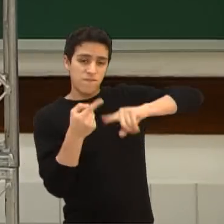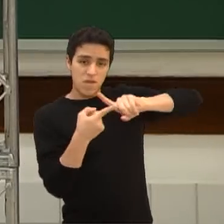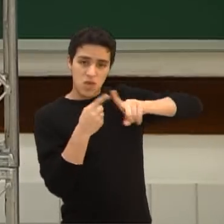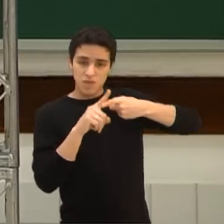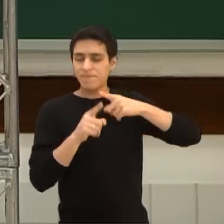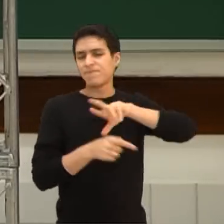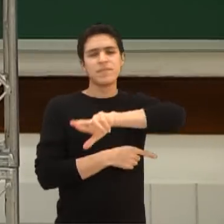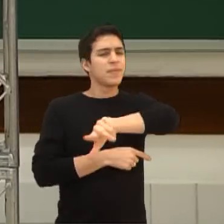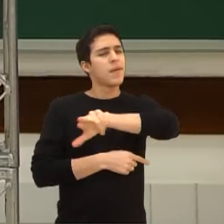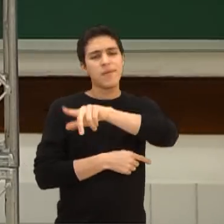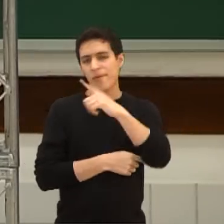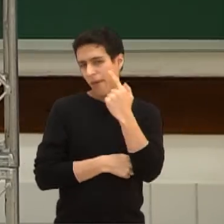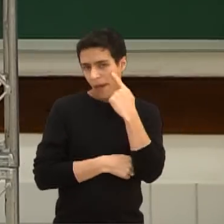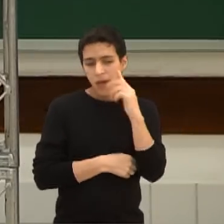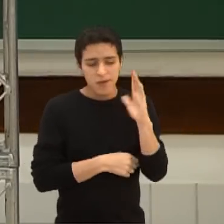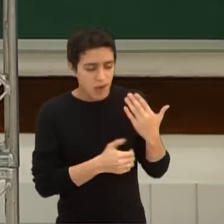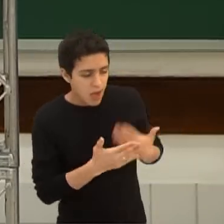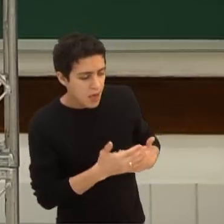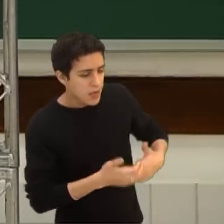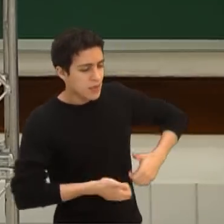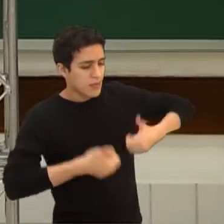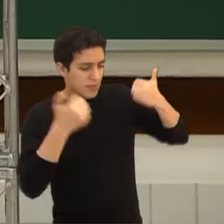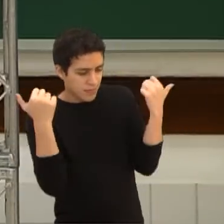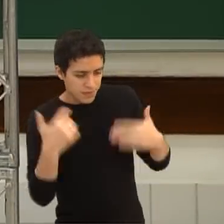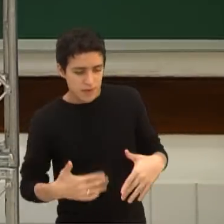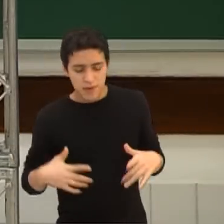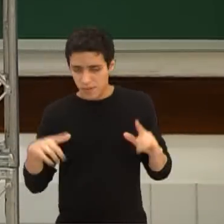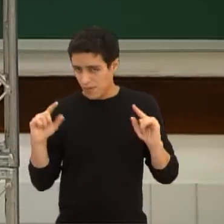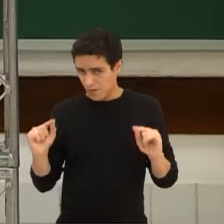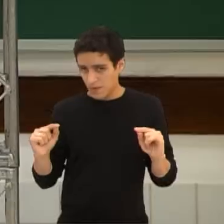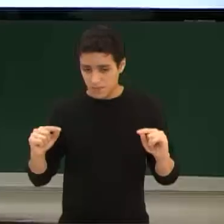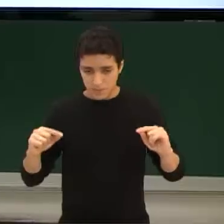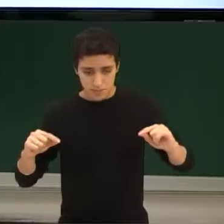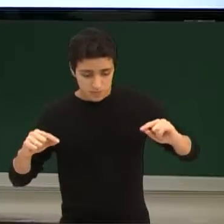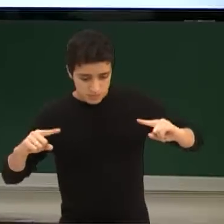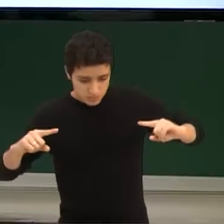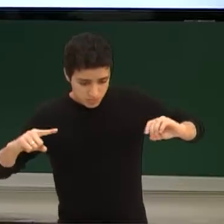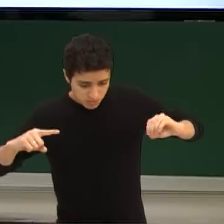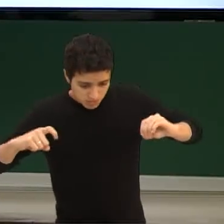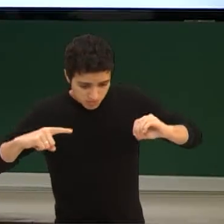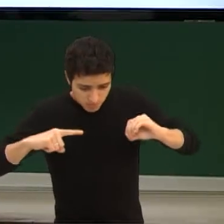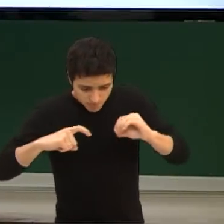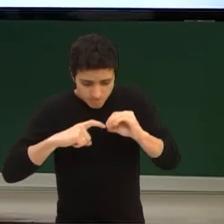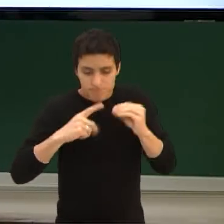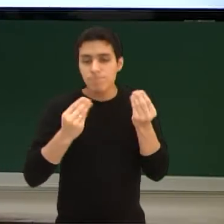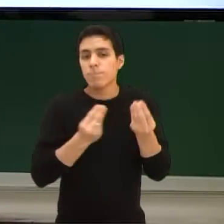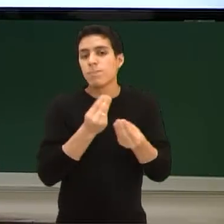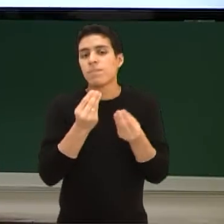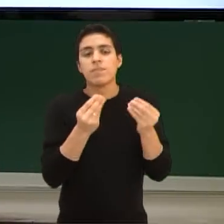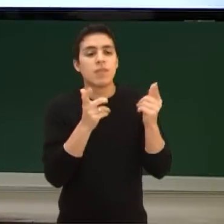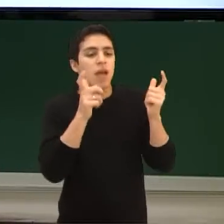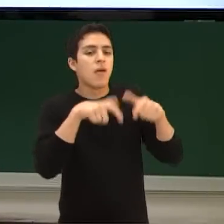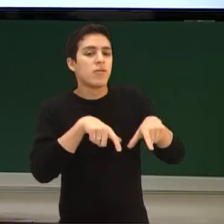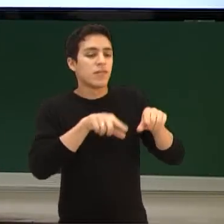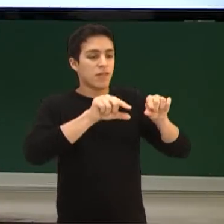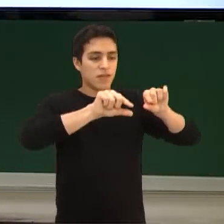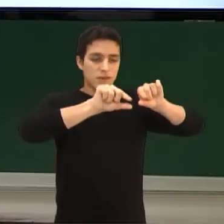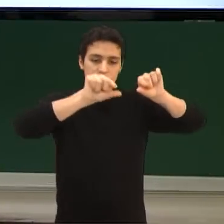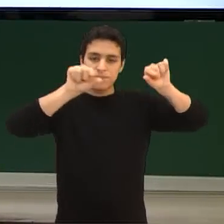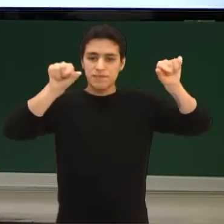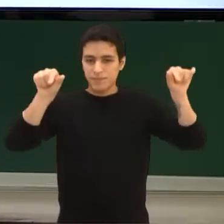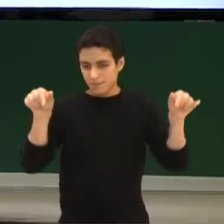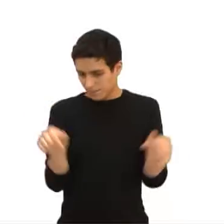assim. A gente viu ao longo dessa aula que o encontro dessas células vai acontecer lá